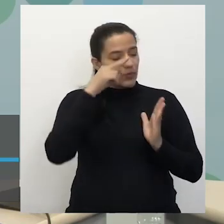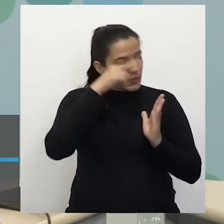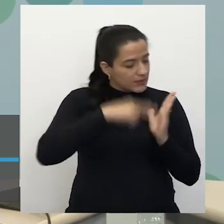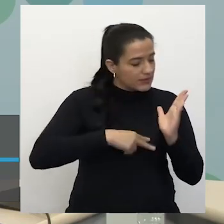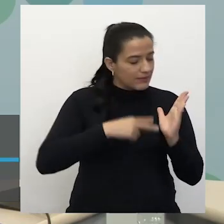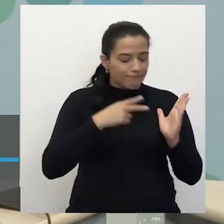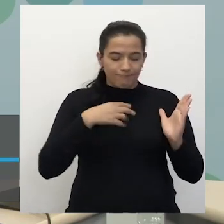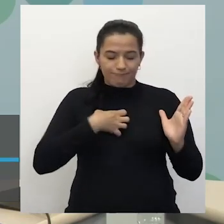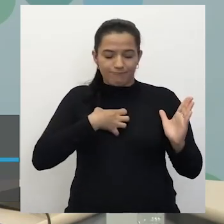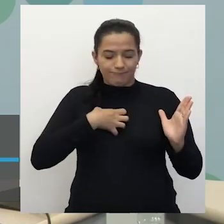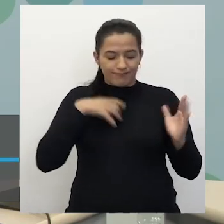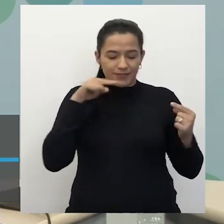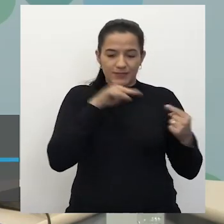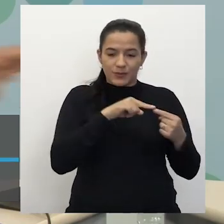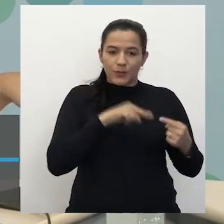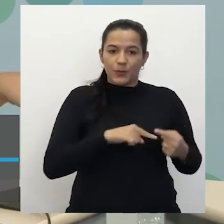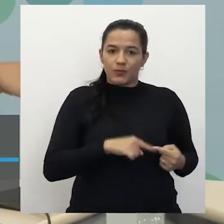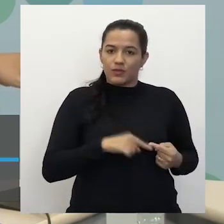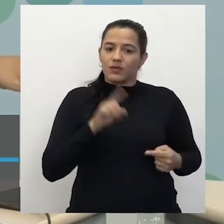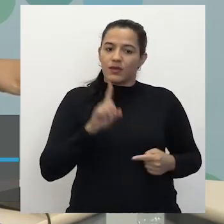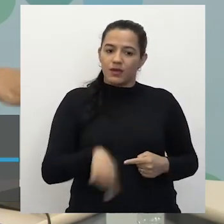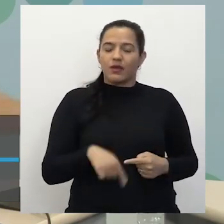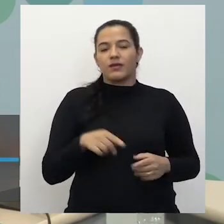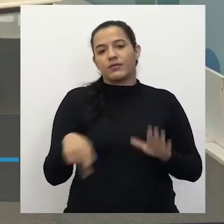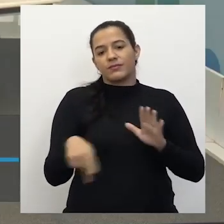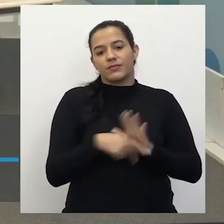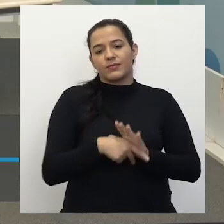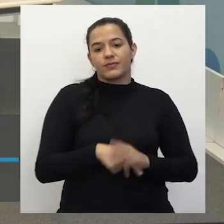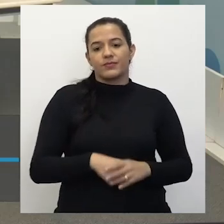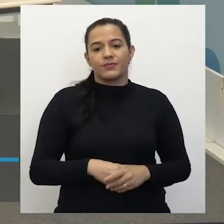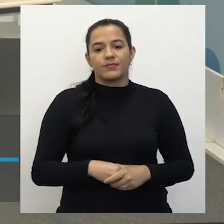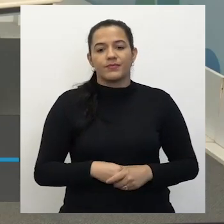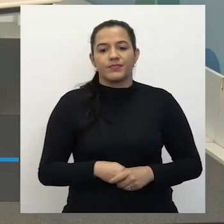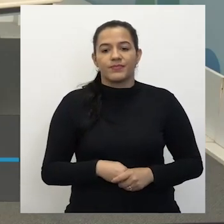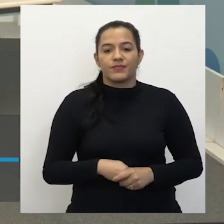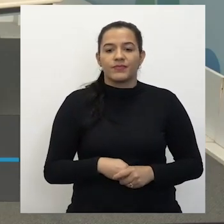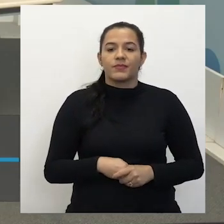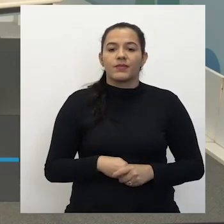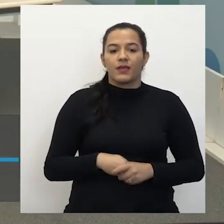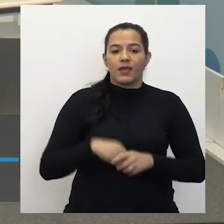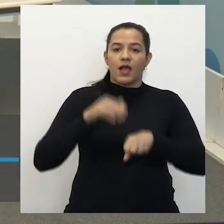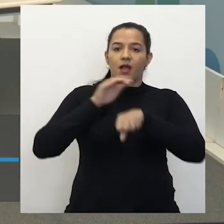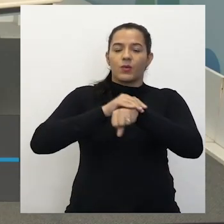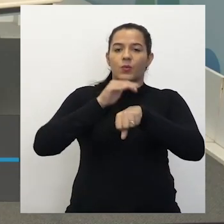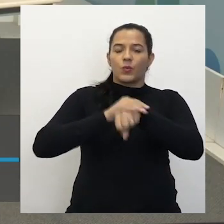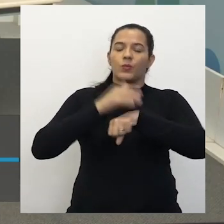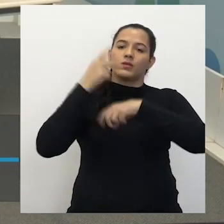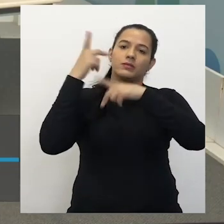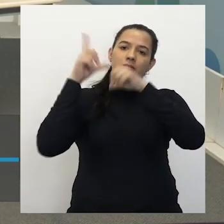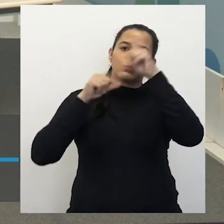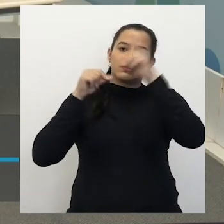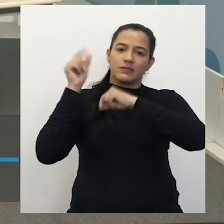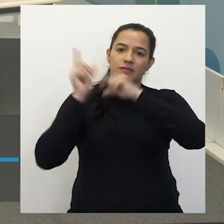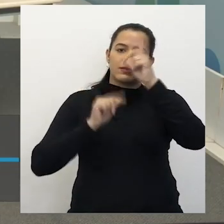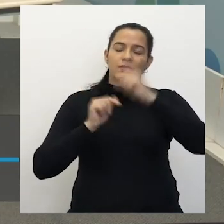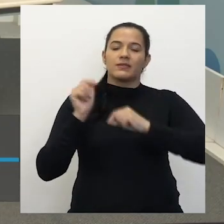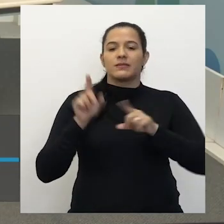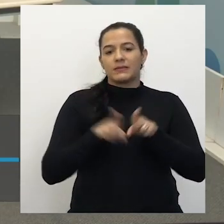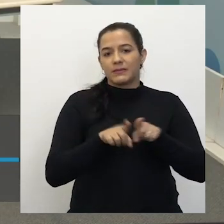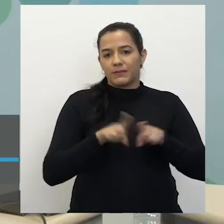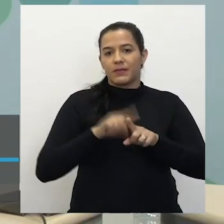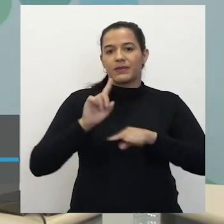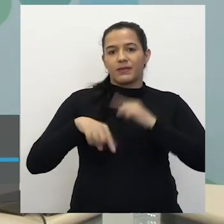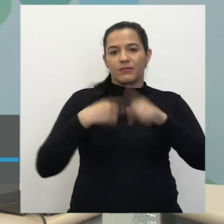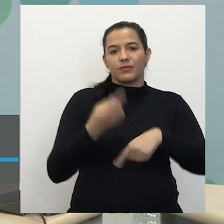Vagalume da Editora Ática. Muito bom. Olha, já vou fazer a Algum aluno próxima. que foi a Melissa falou, a culpa é das estrelas, é verdade. Pô, bacana, era bem lembrado. livro, Era virou livro, filme. bem